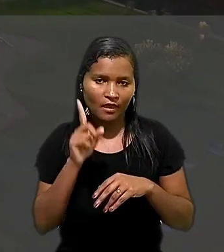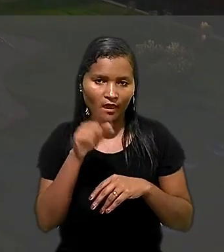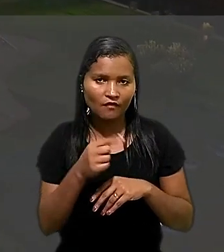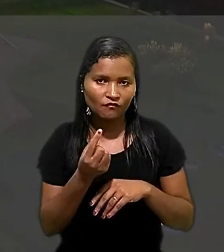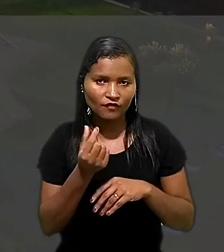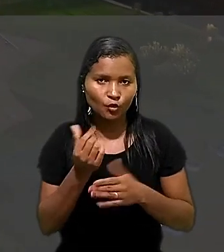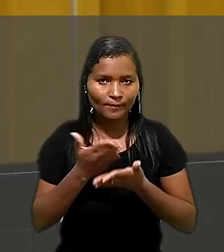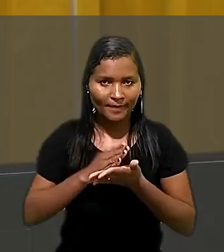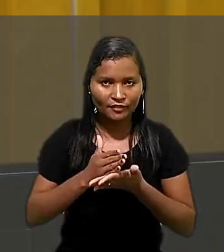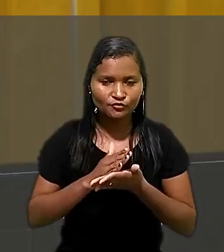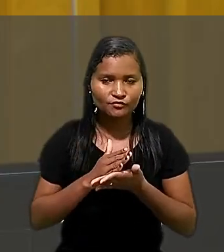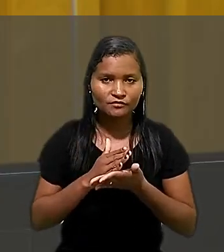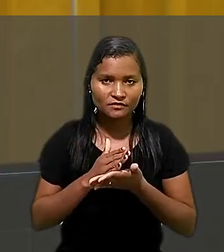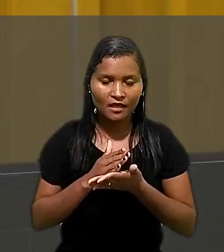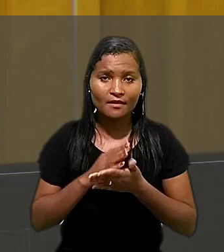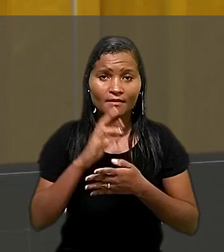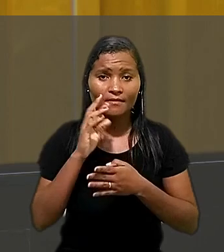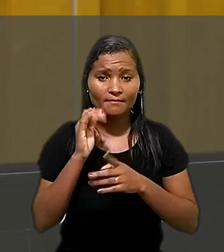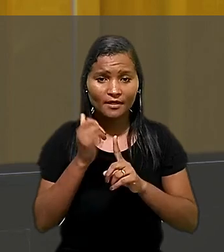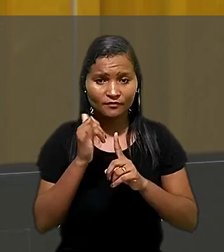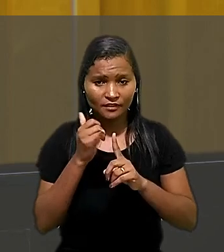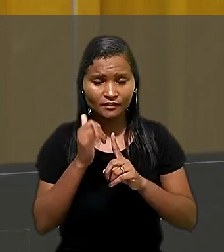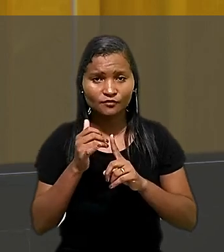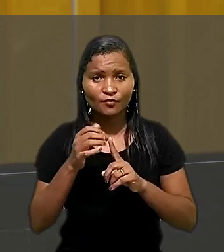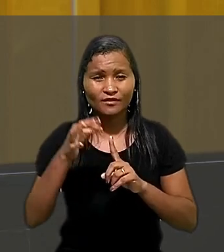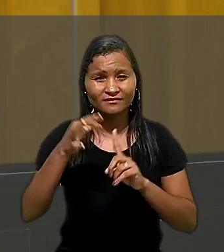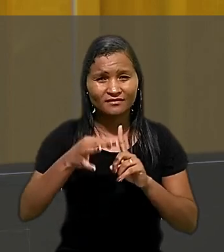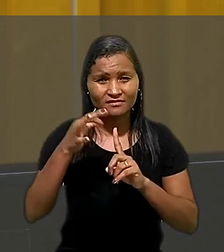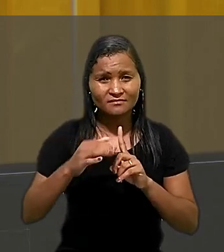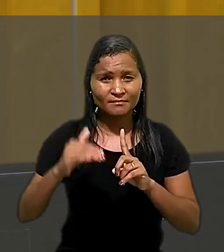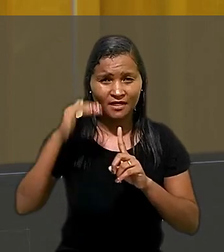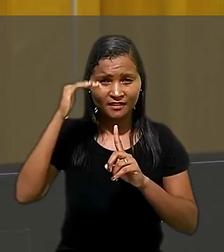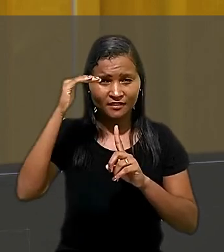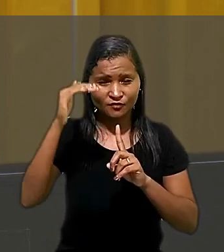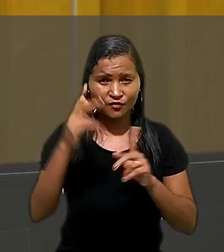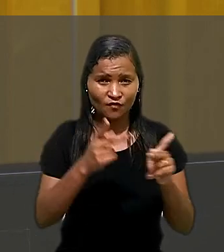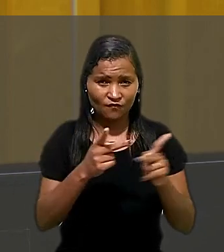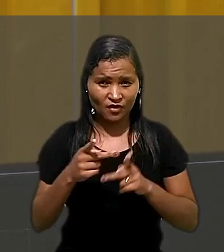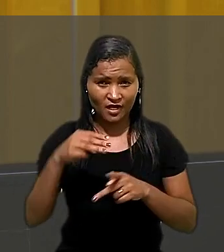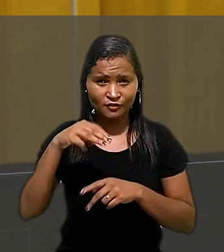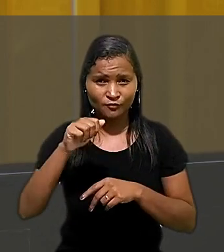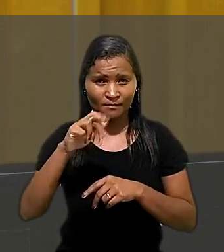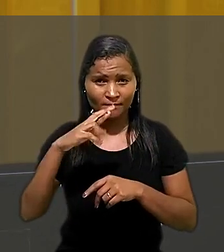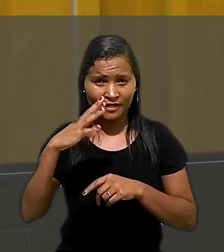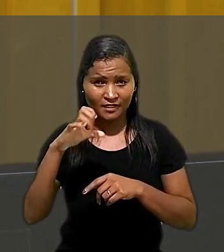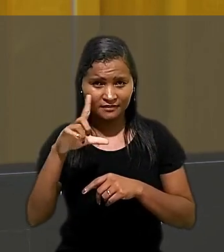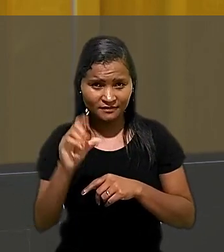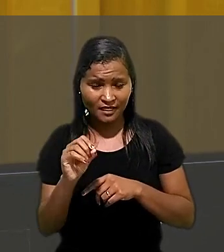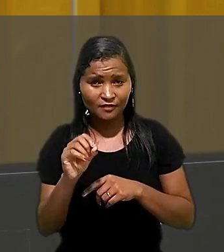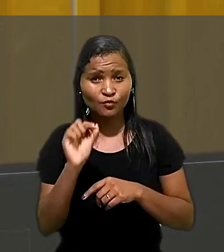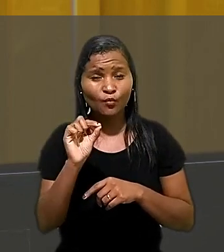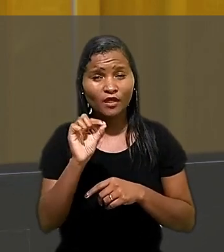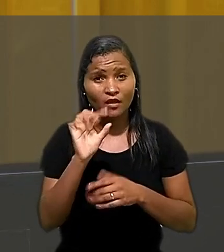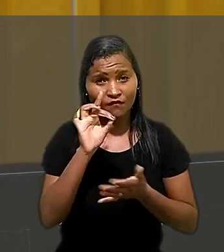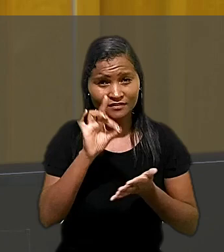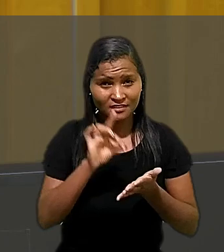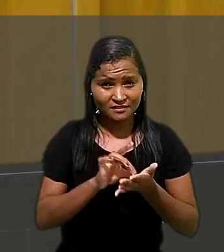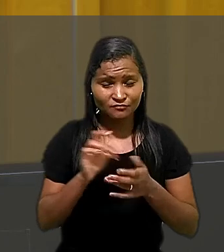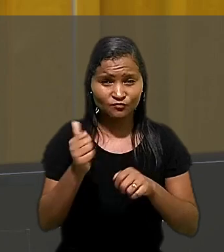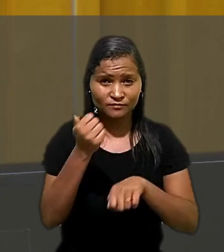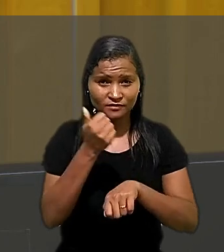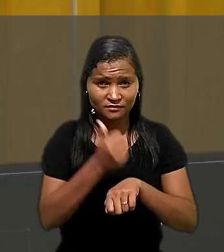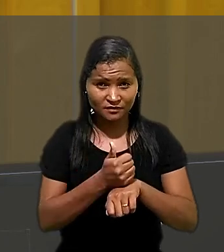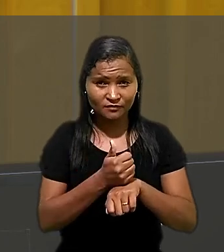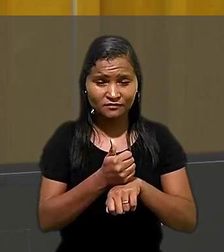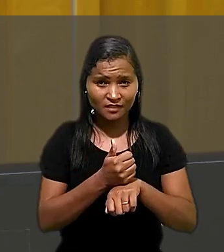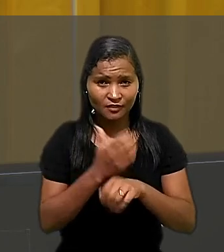na ação. Para o relator do caso na 3ª turma, desembargador convocado Marcelo Pertence, o que legitima a substituição processual